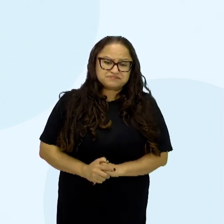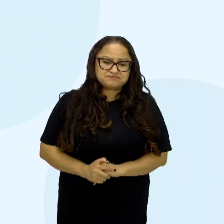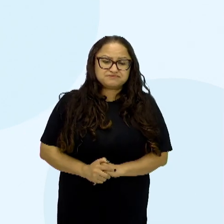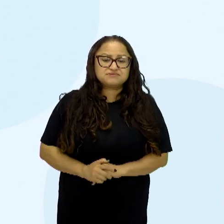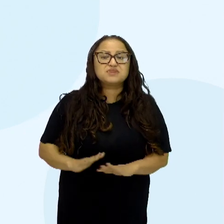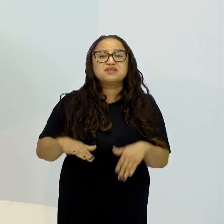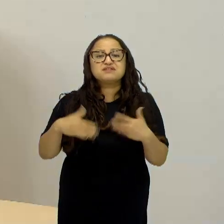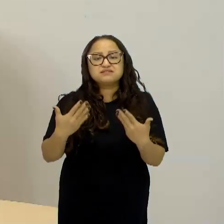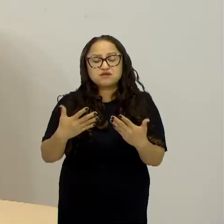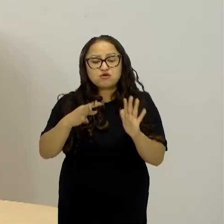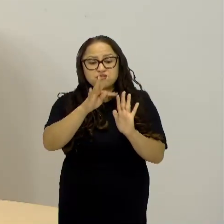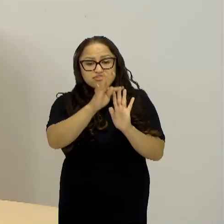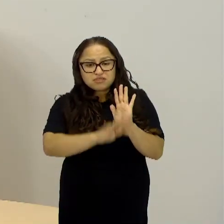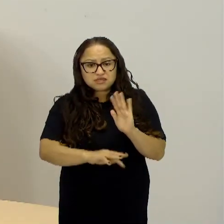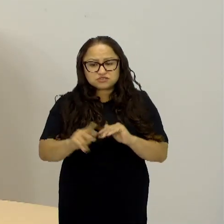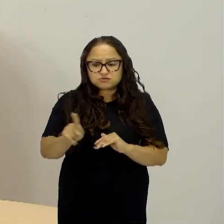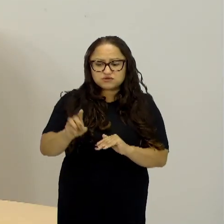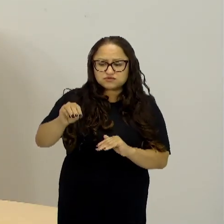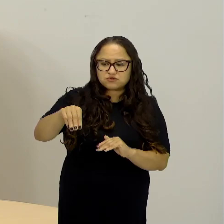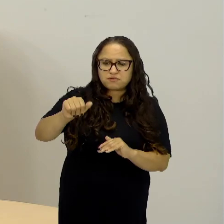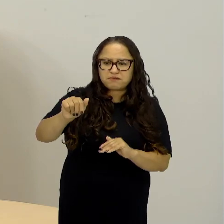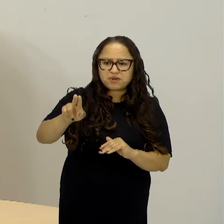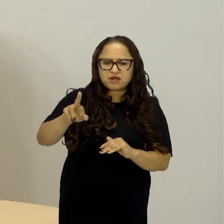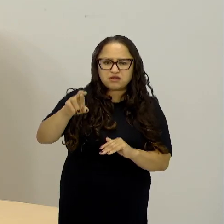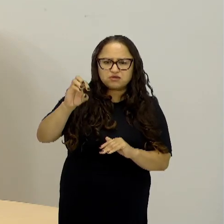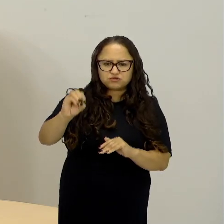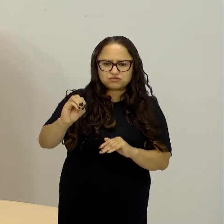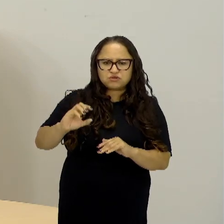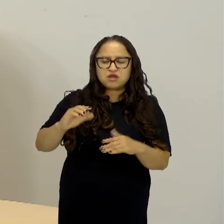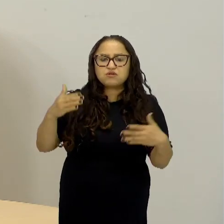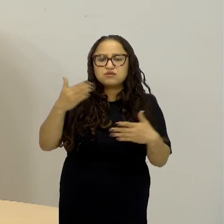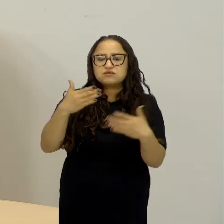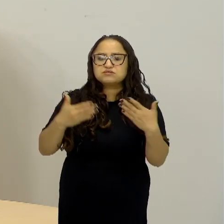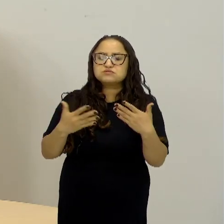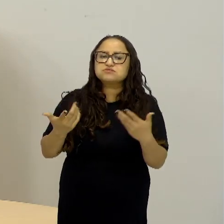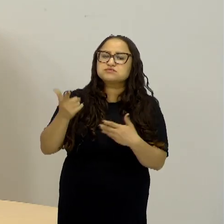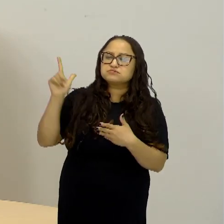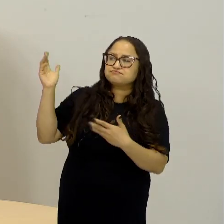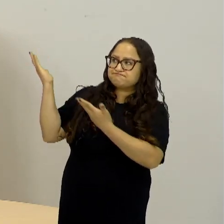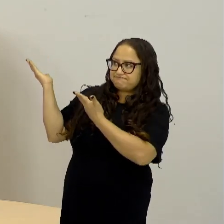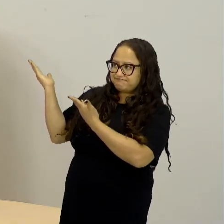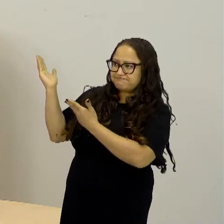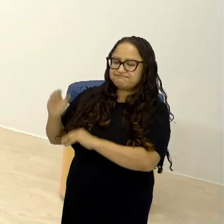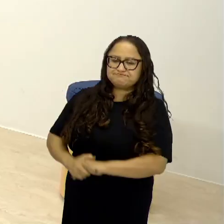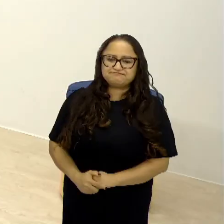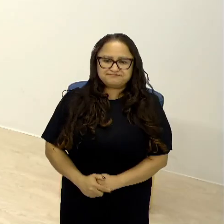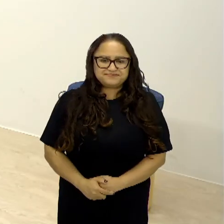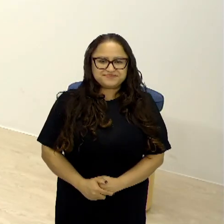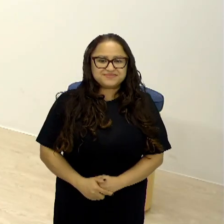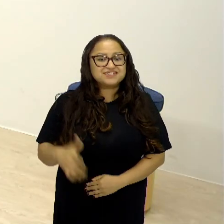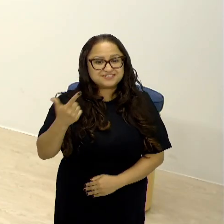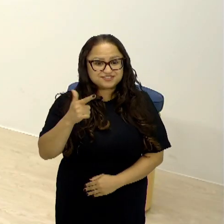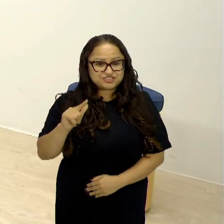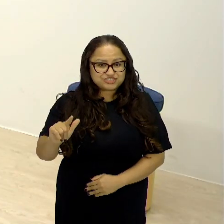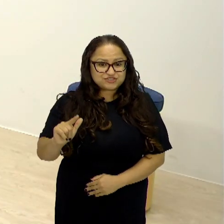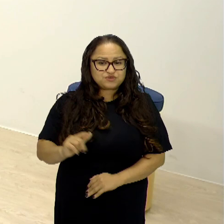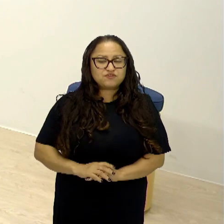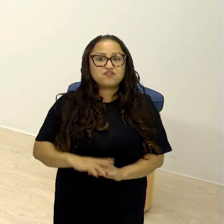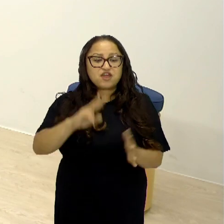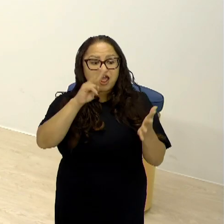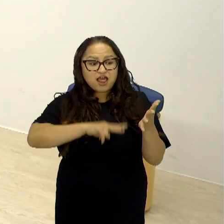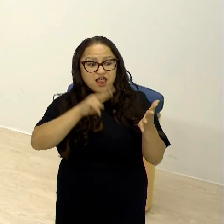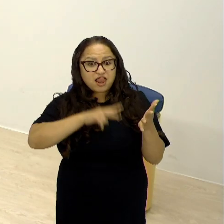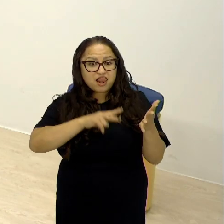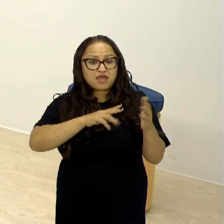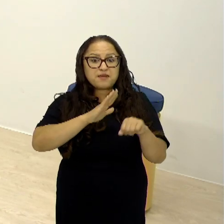começa esse texto com o professor Mauro e a gente vai para outra parte agora comigo na tela lá. Eu estou indo para a tela de novo para ler mais um